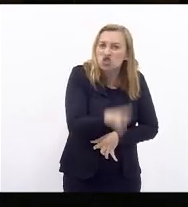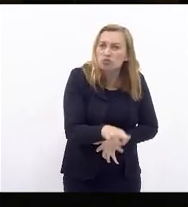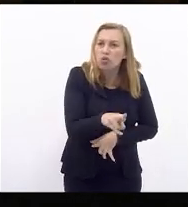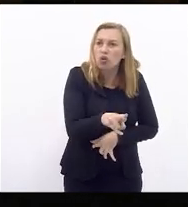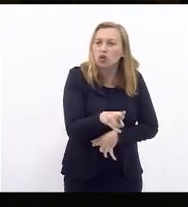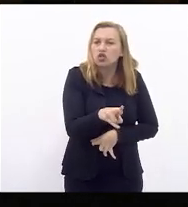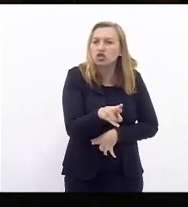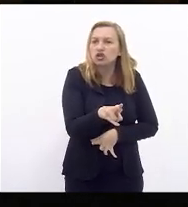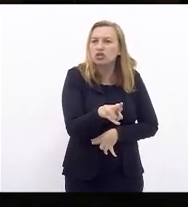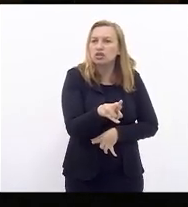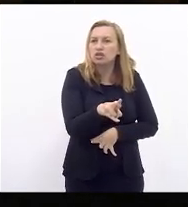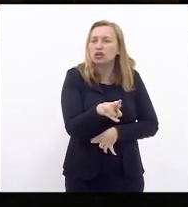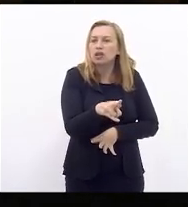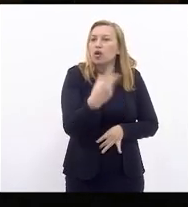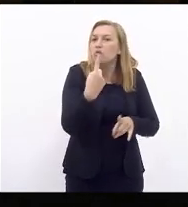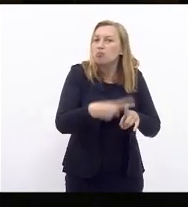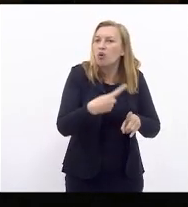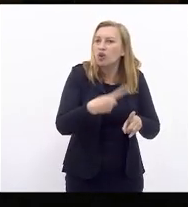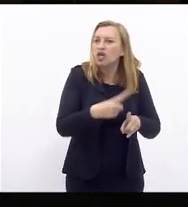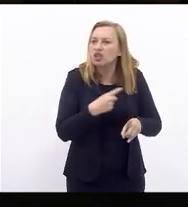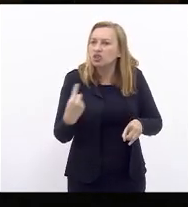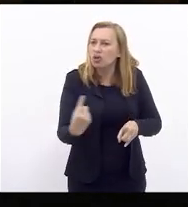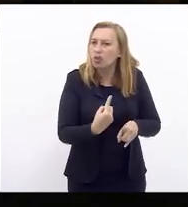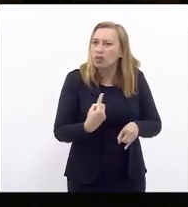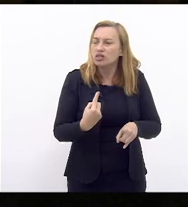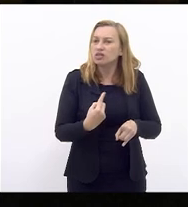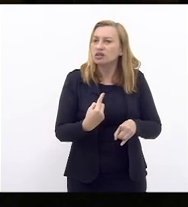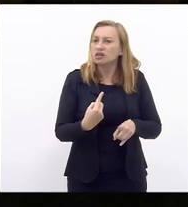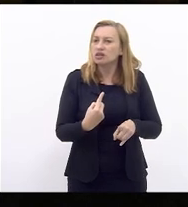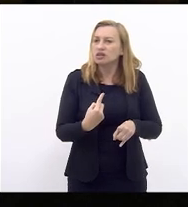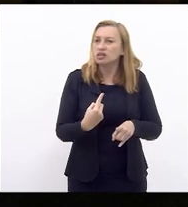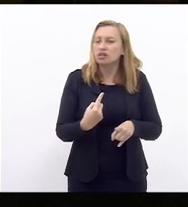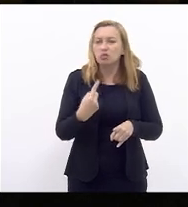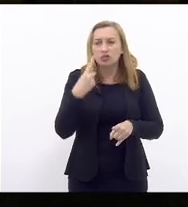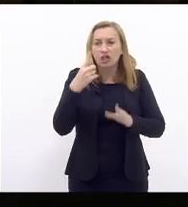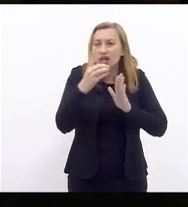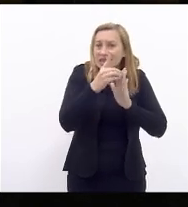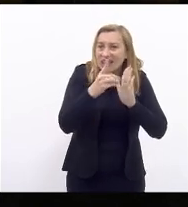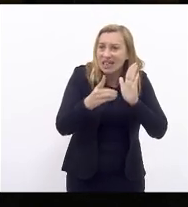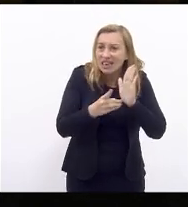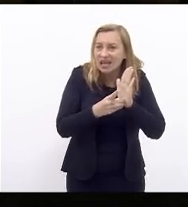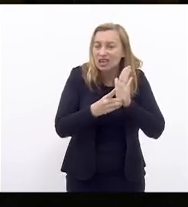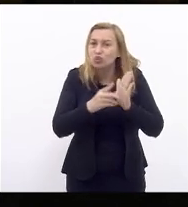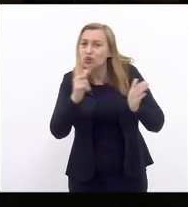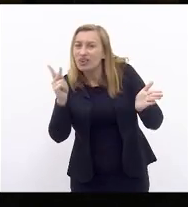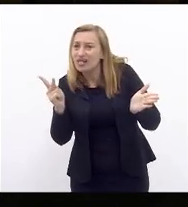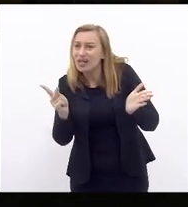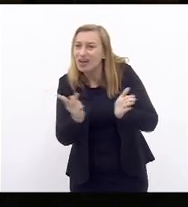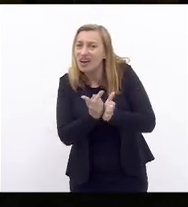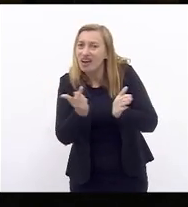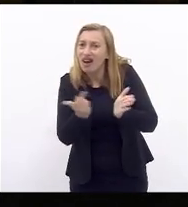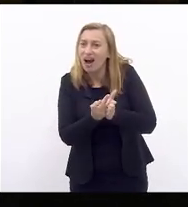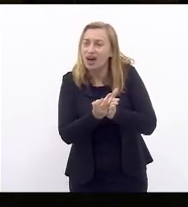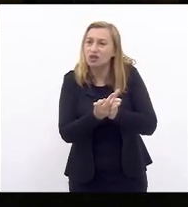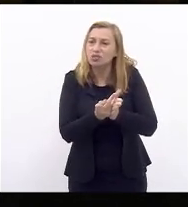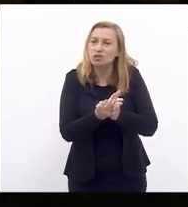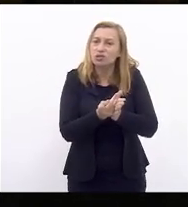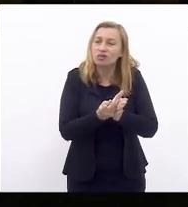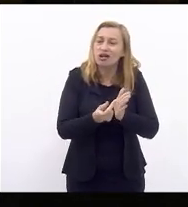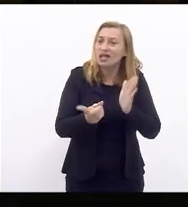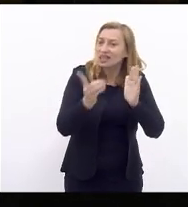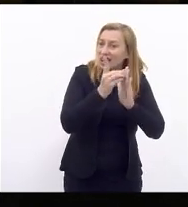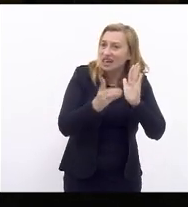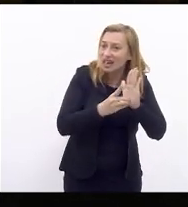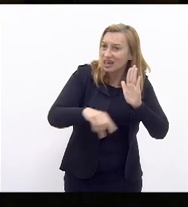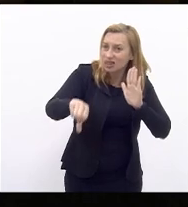à altura, porque nós estamos diante de decretos imorais, ilegais